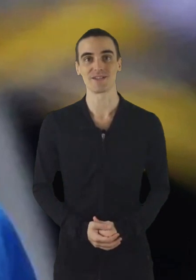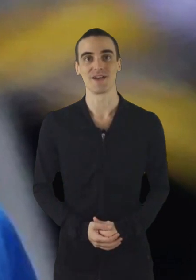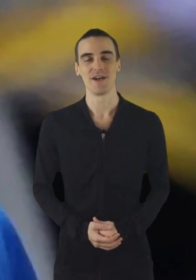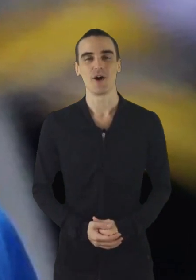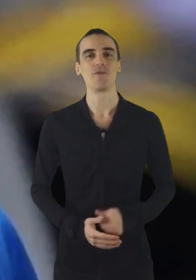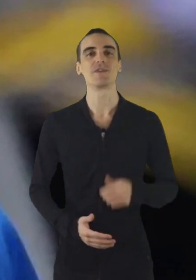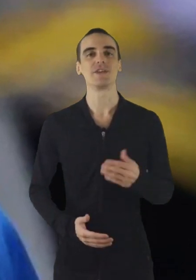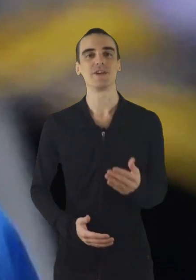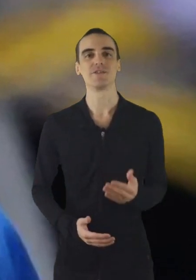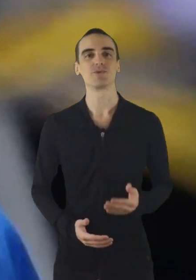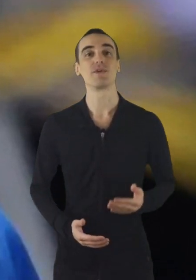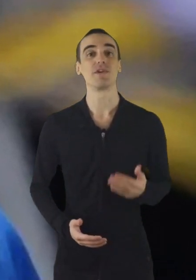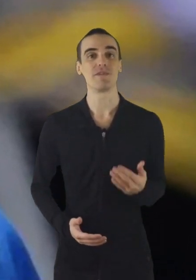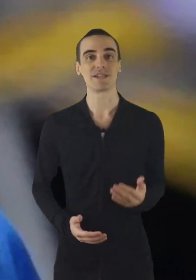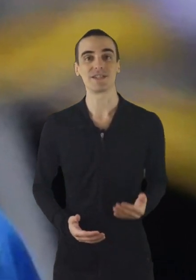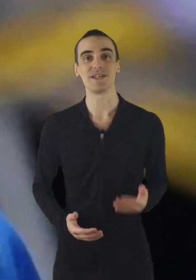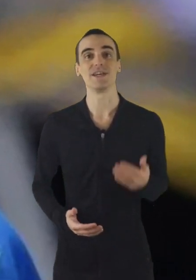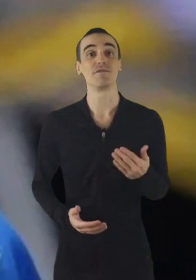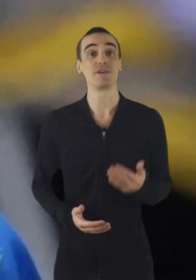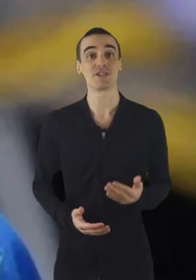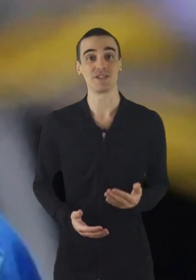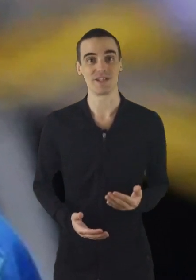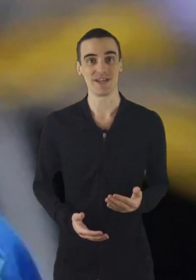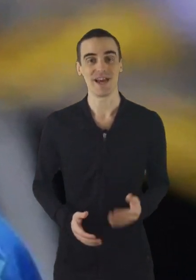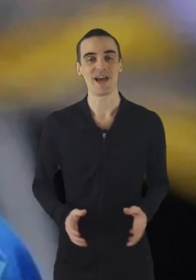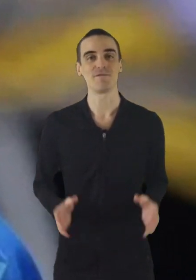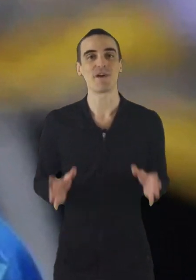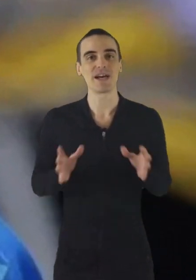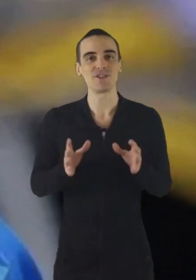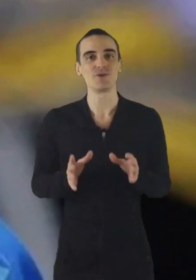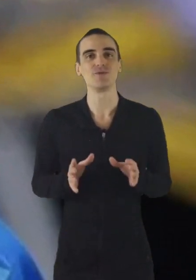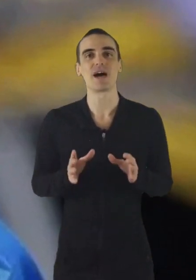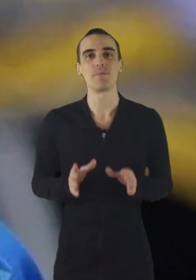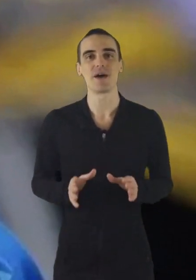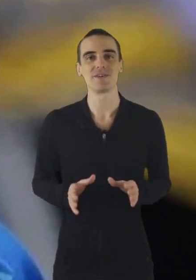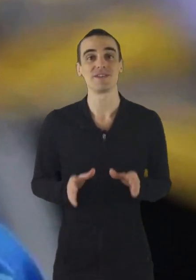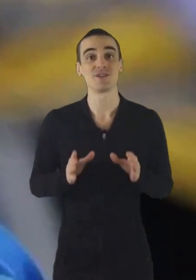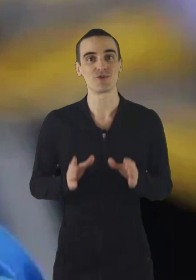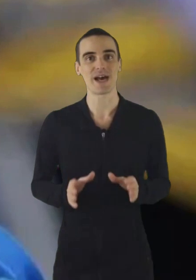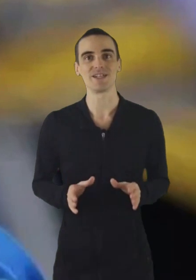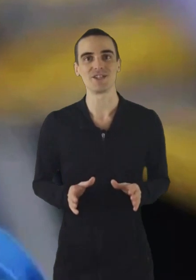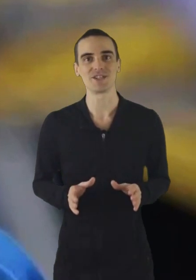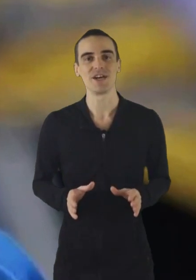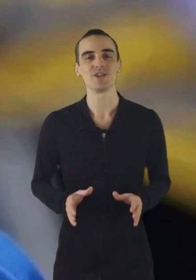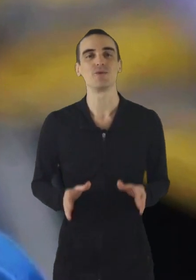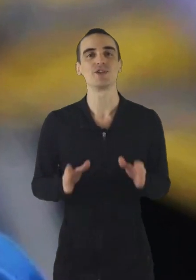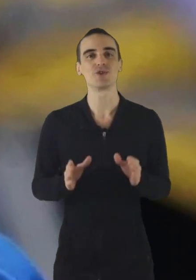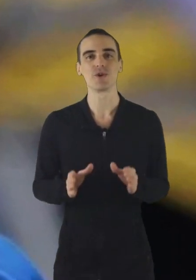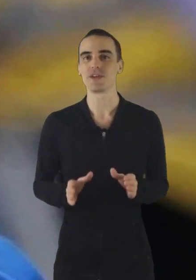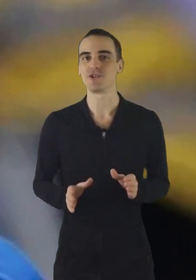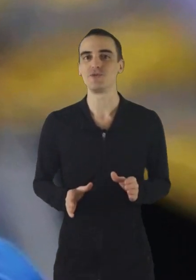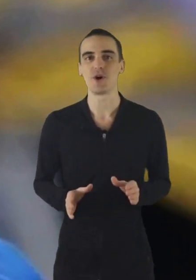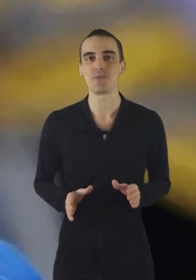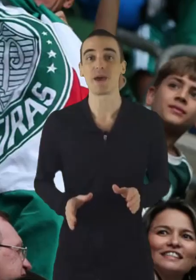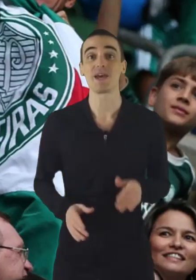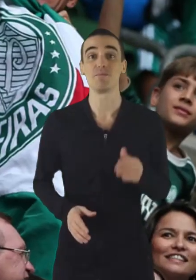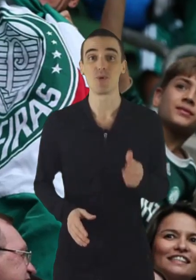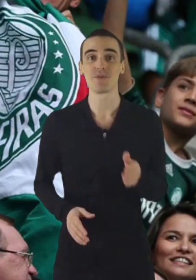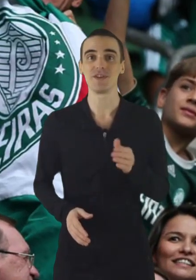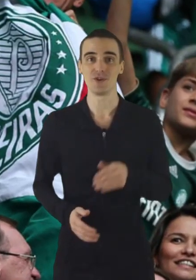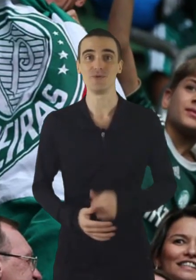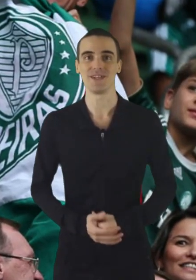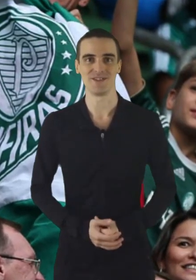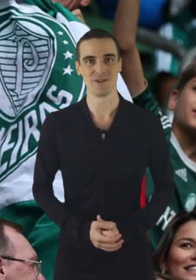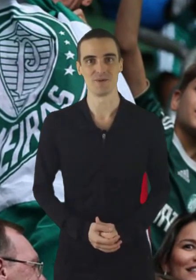de Paula azeda e chega ao Verdão a qualquer momento a diretoria do Palmeiras deve se manifestar se você é torcedora Apaixonado